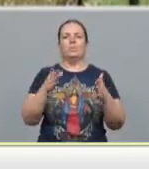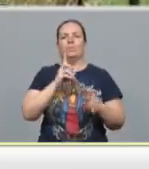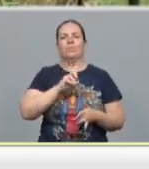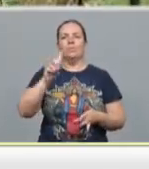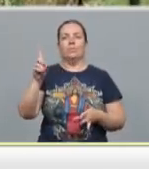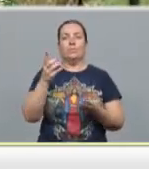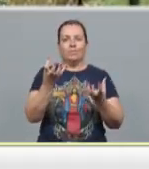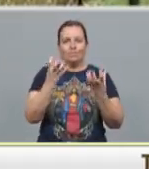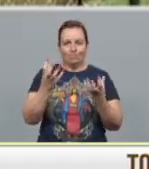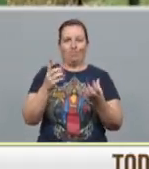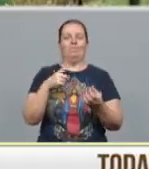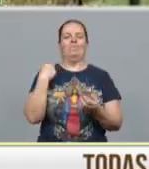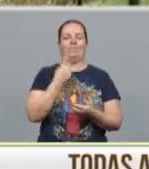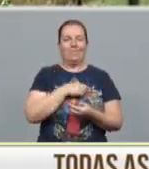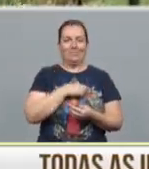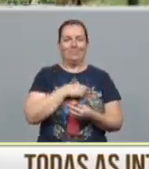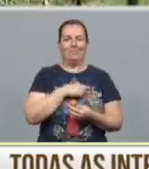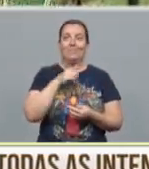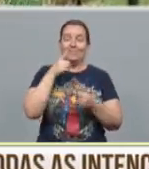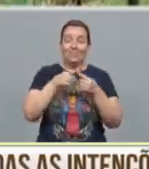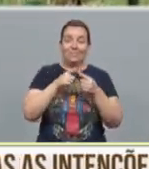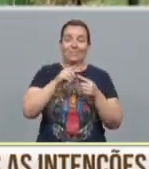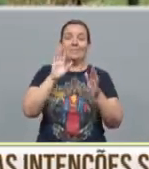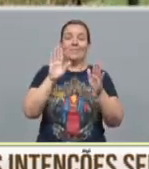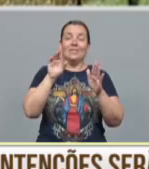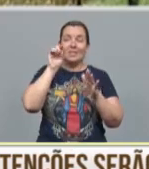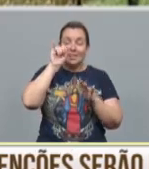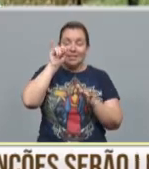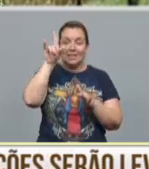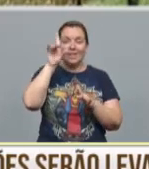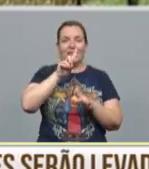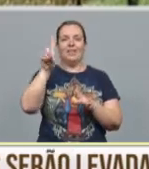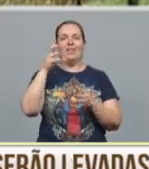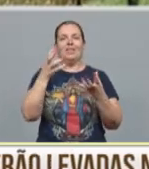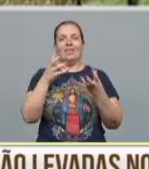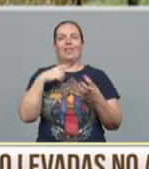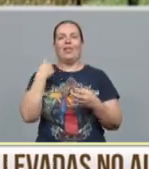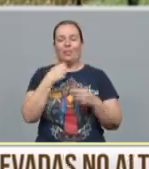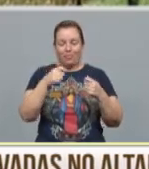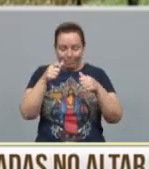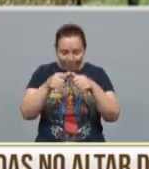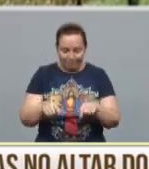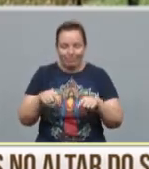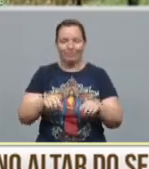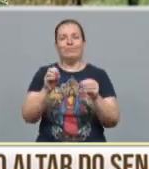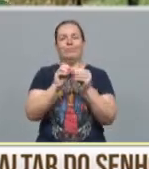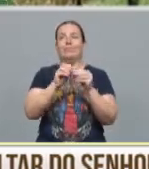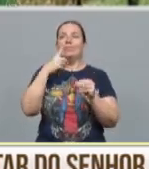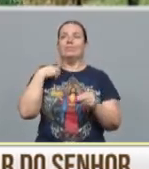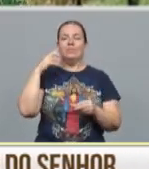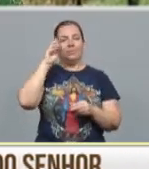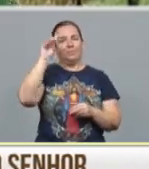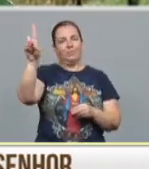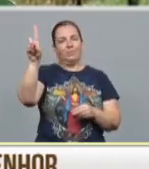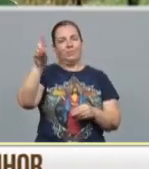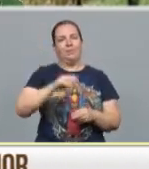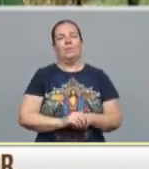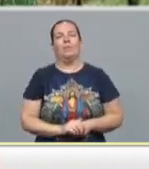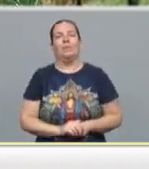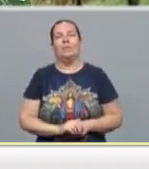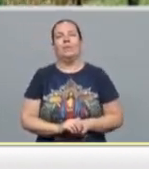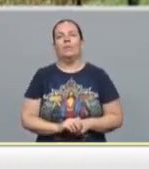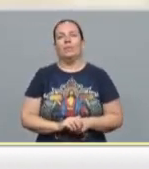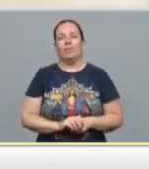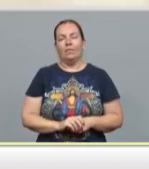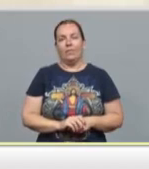usar, enquanto Deus querer, enquanto Deus nos permitir. Talvez deveríamos voltar a usar a